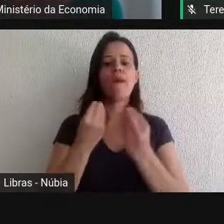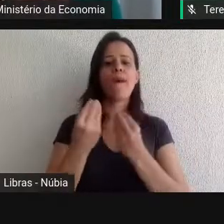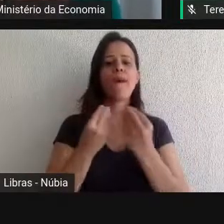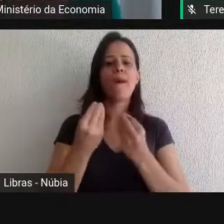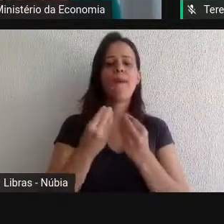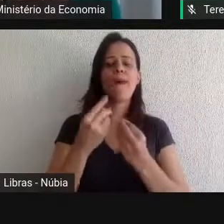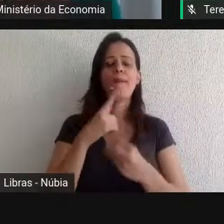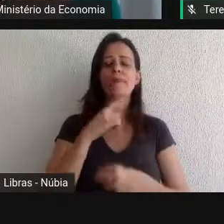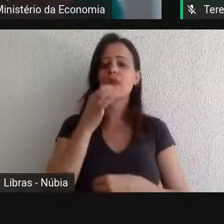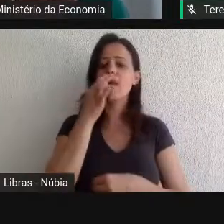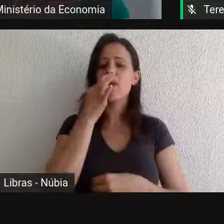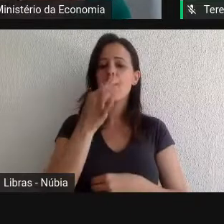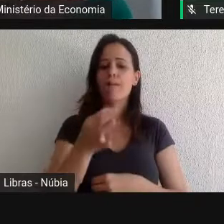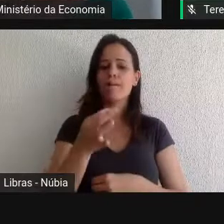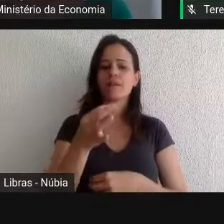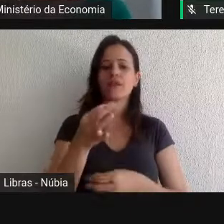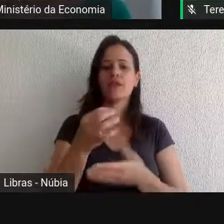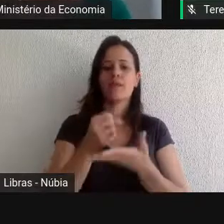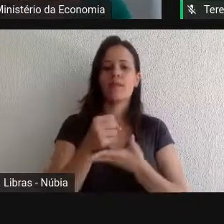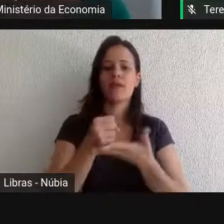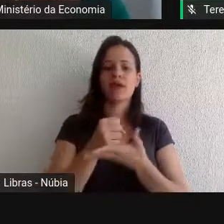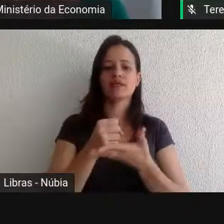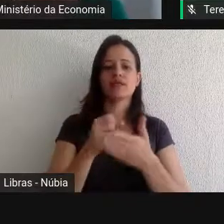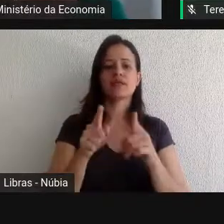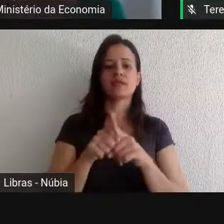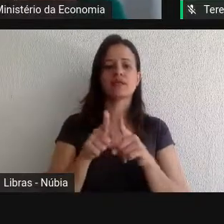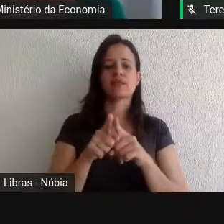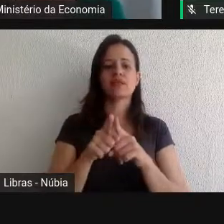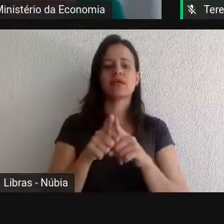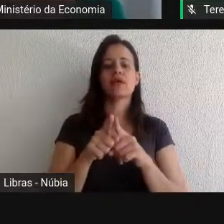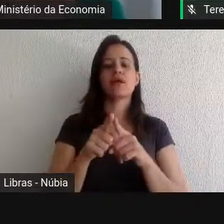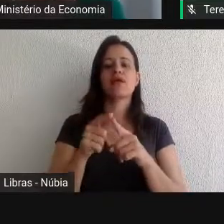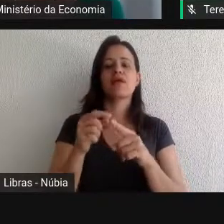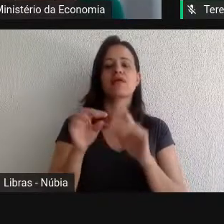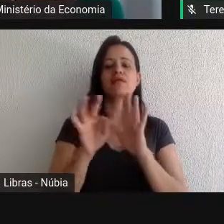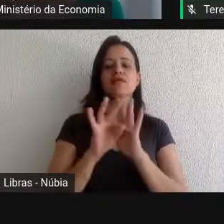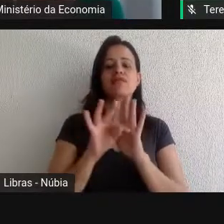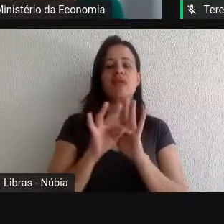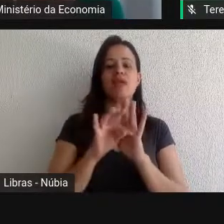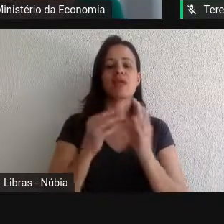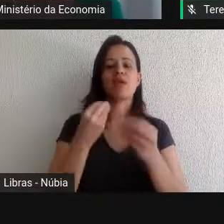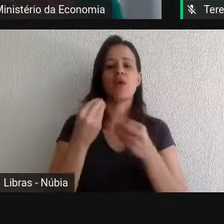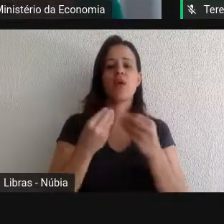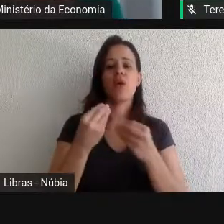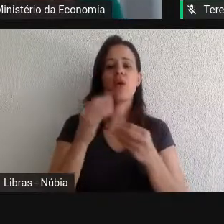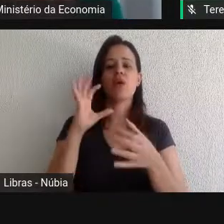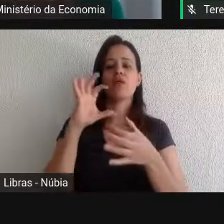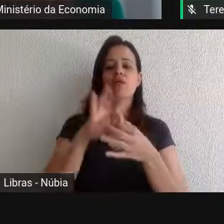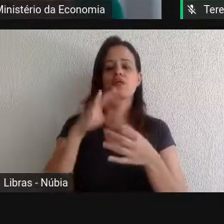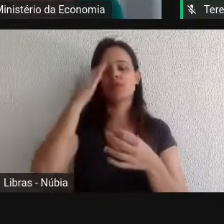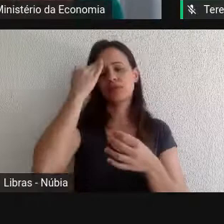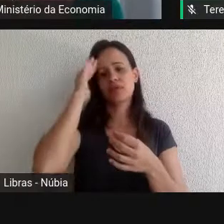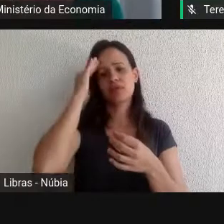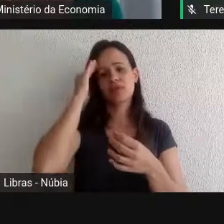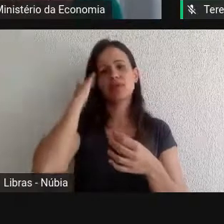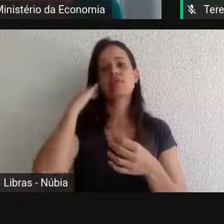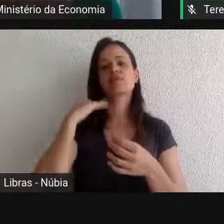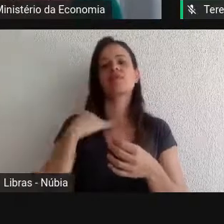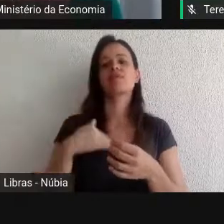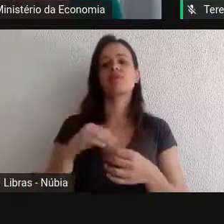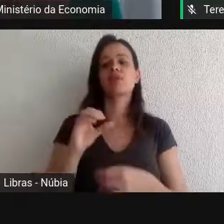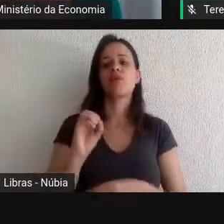opinião baseada, óbvio, em argumentos técnicos sobre a viabilidade ou inviabilidade do empreendimento. O